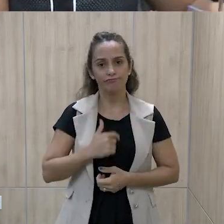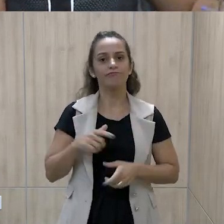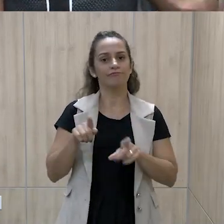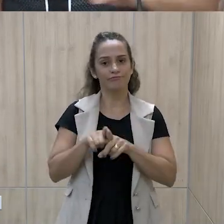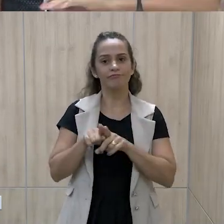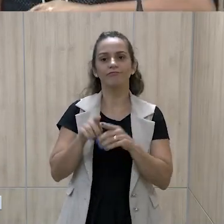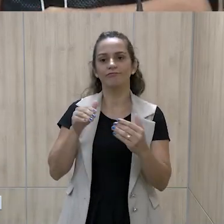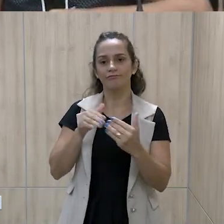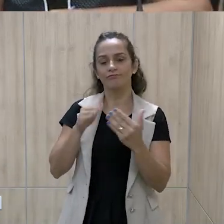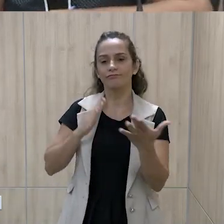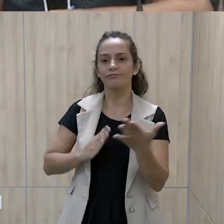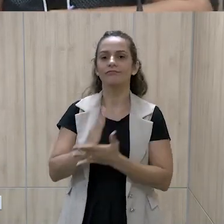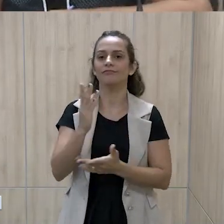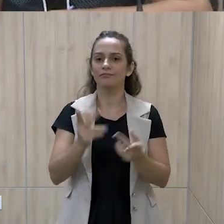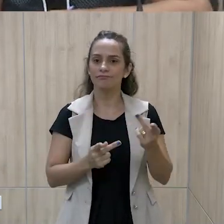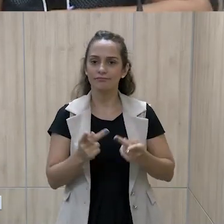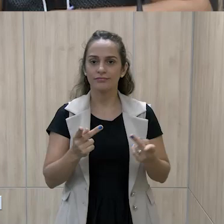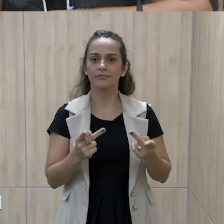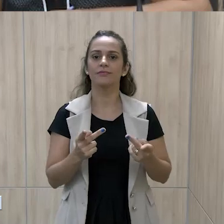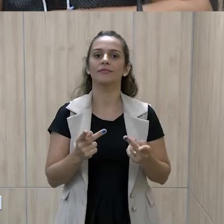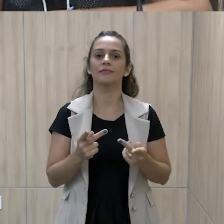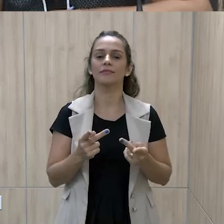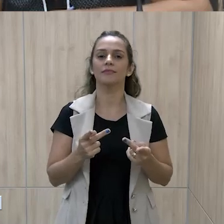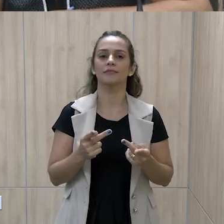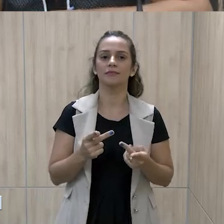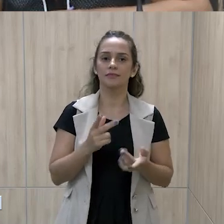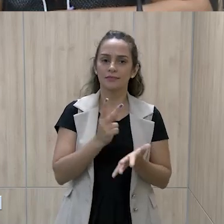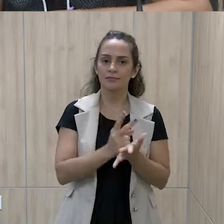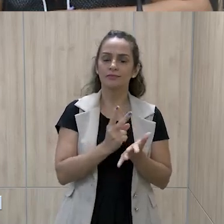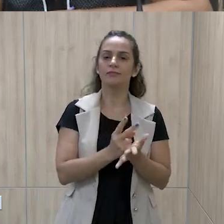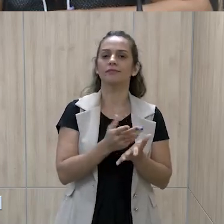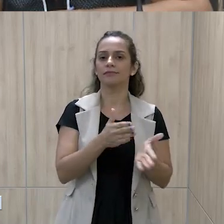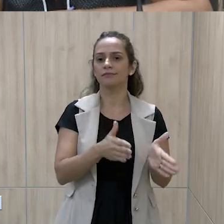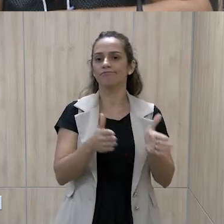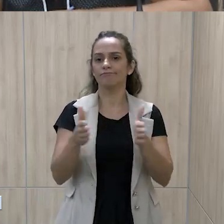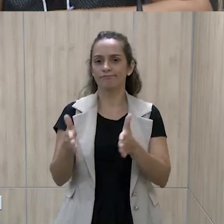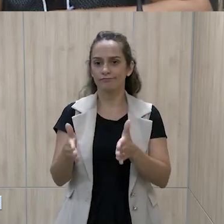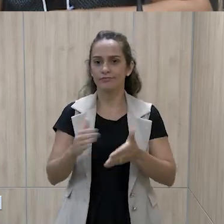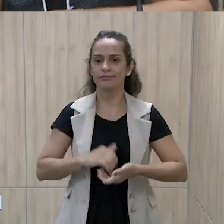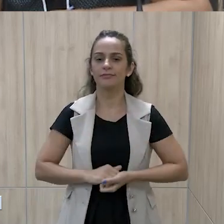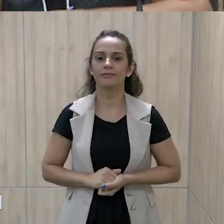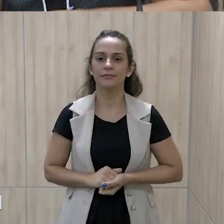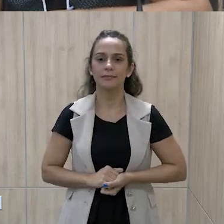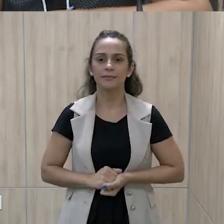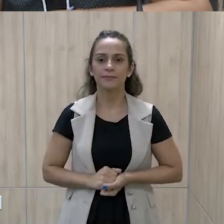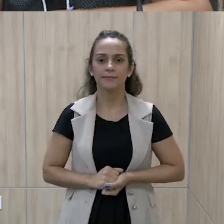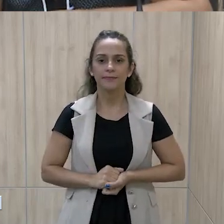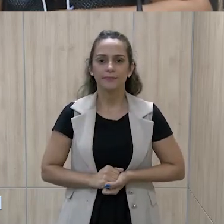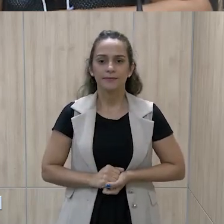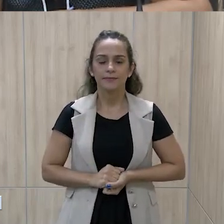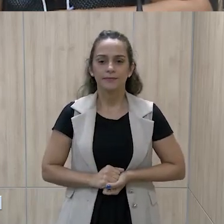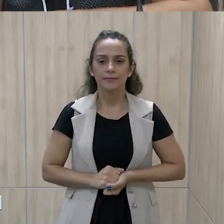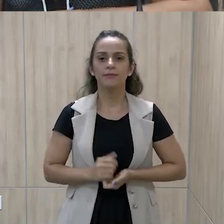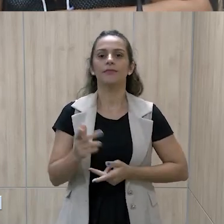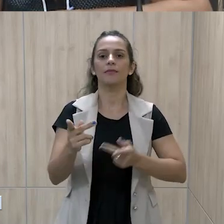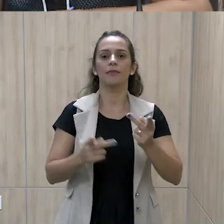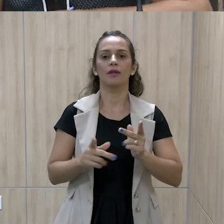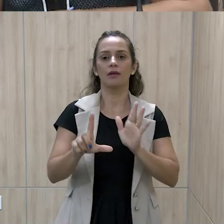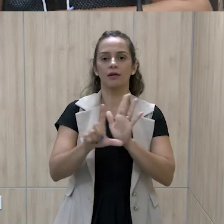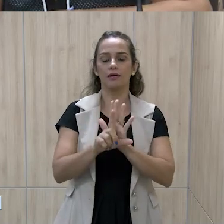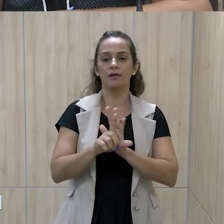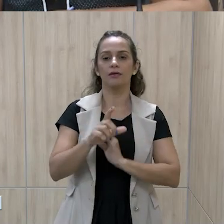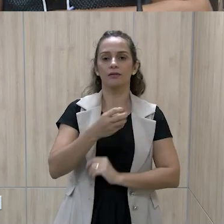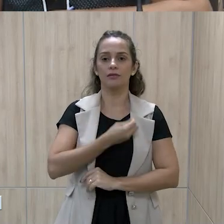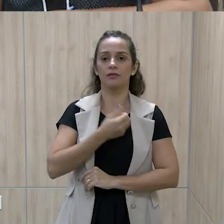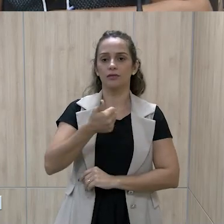o relator a presidência acompanhe o relator Está aprovado o projeto o parecer e segue a expediente a projeto